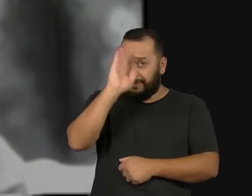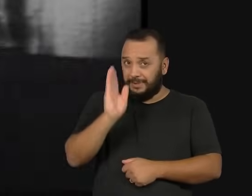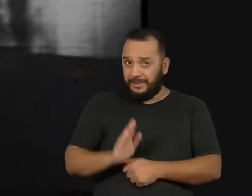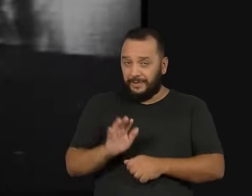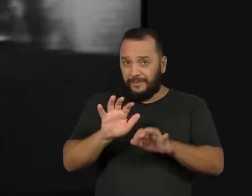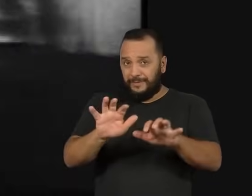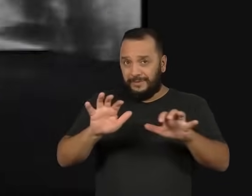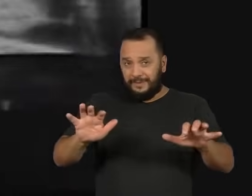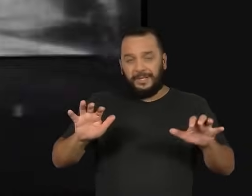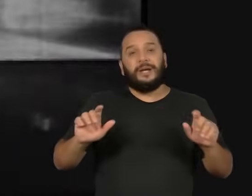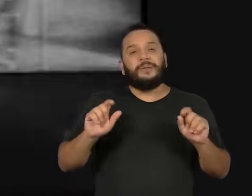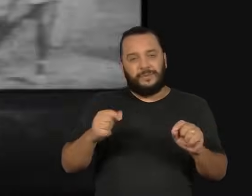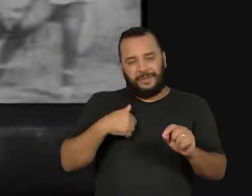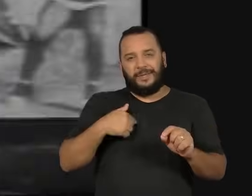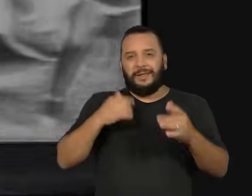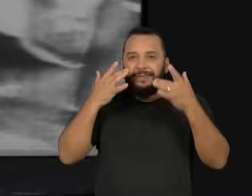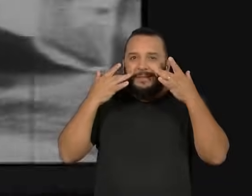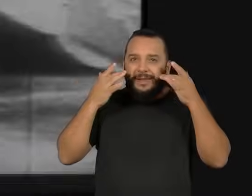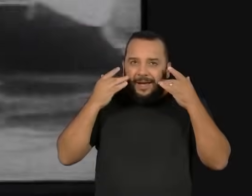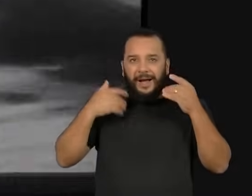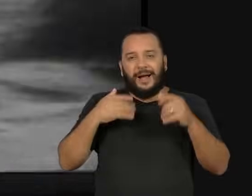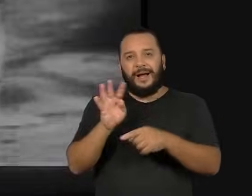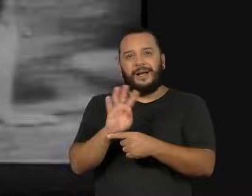musicais, cênicas e plásticas.